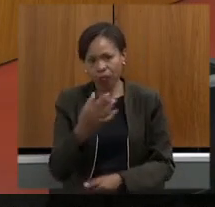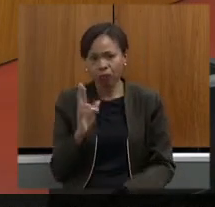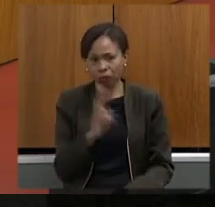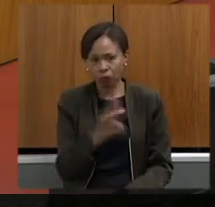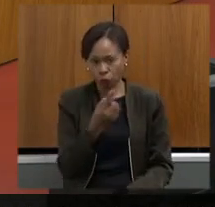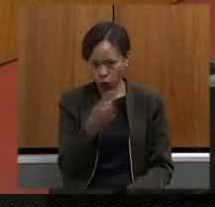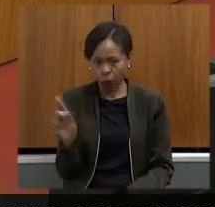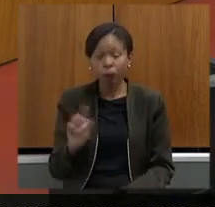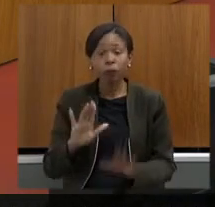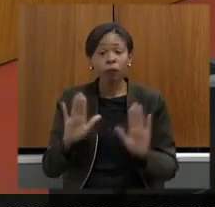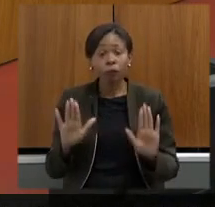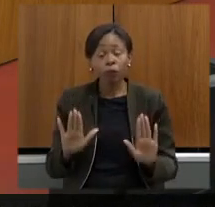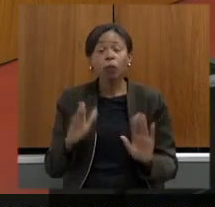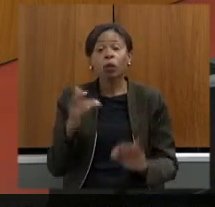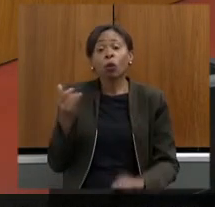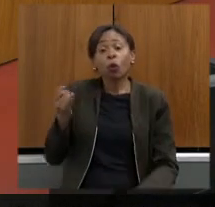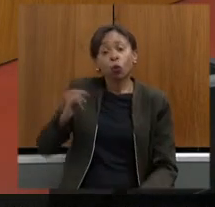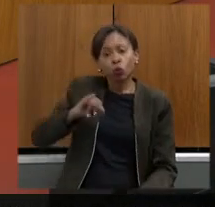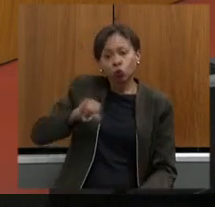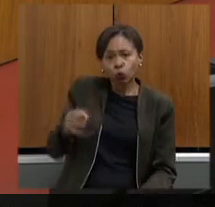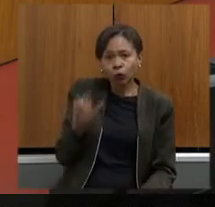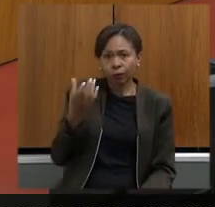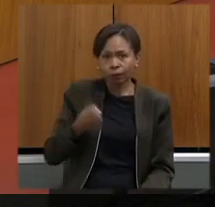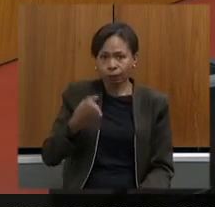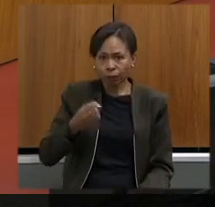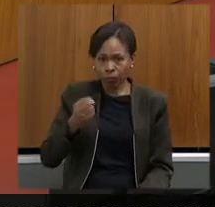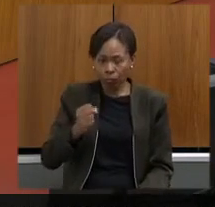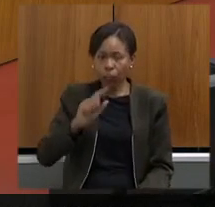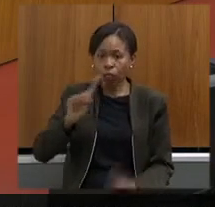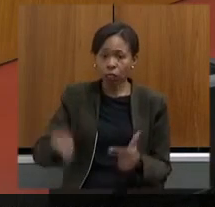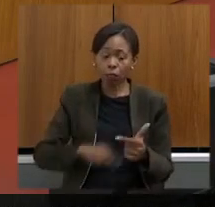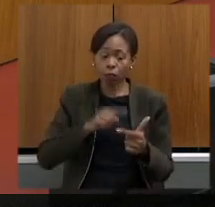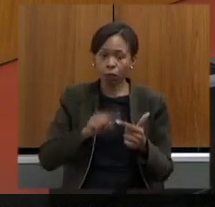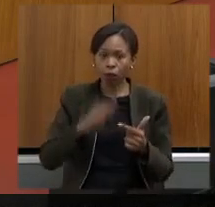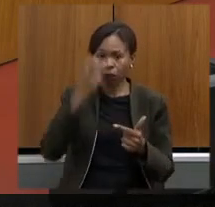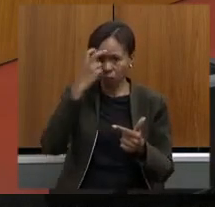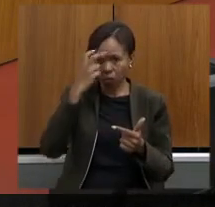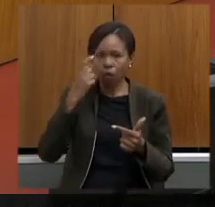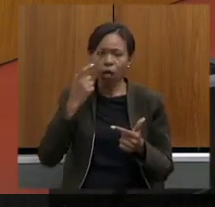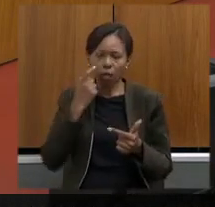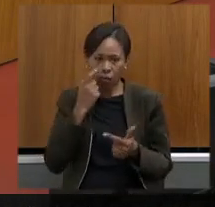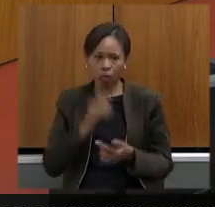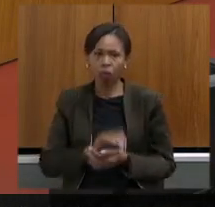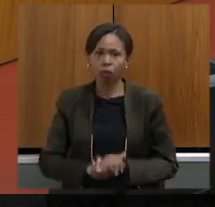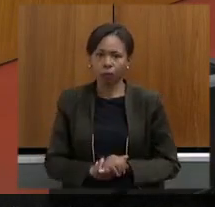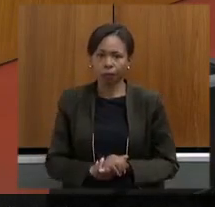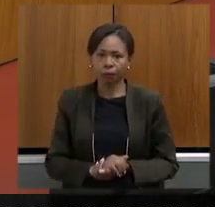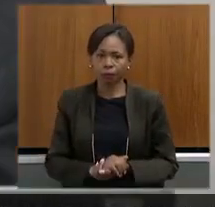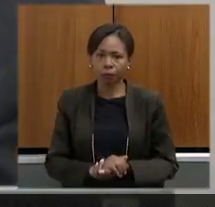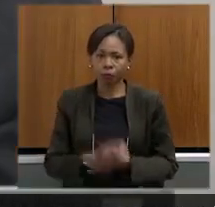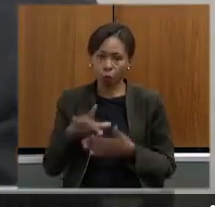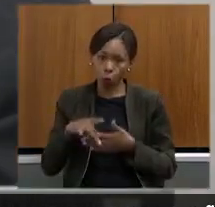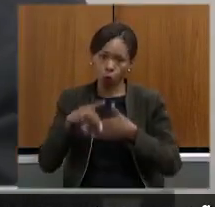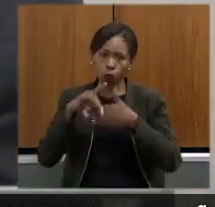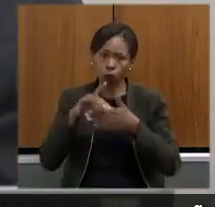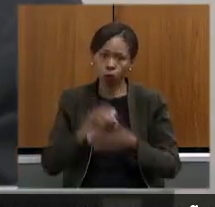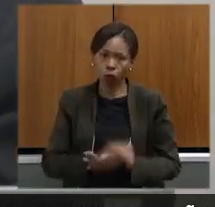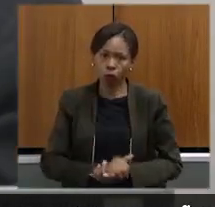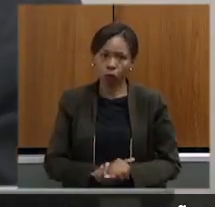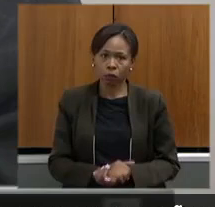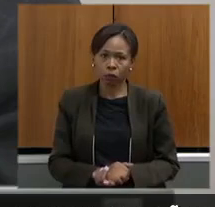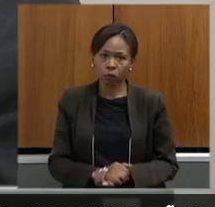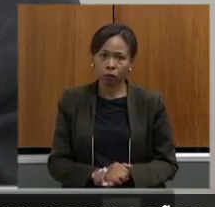Leite e na sequência ainda ele Líder José Guilherme como derradeiro escrito